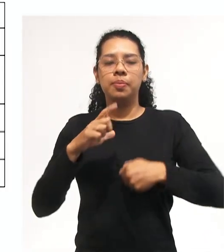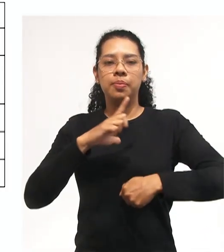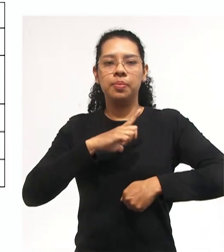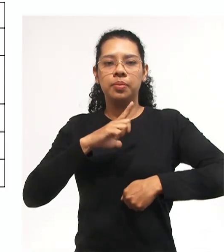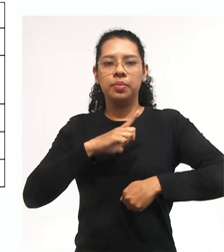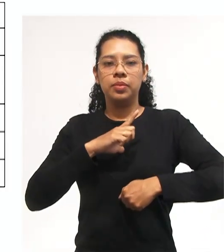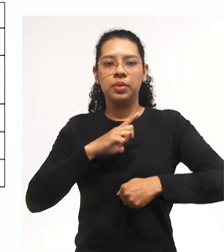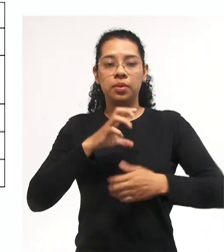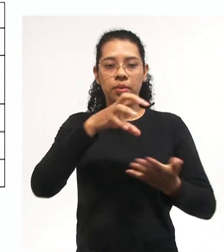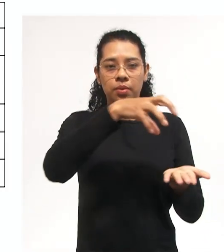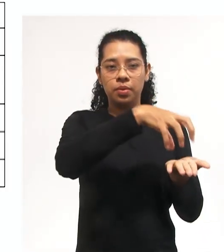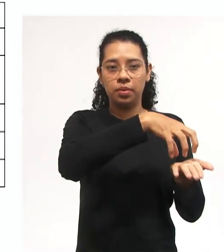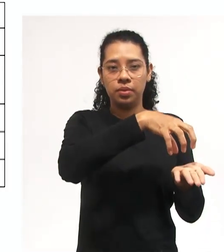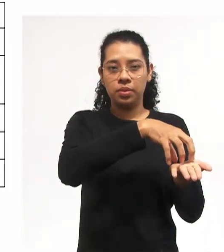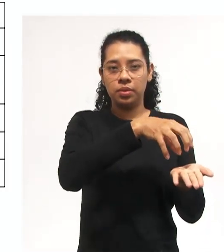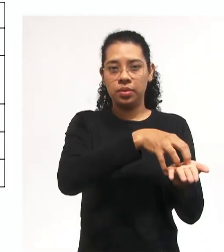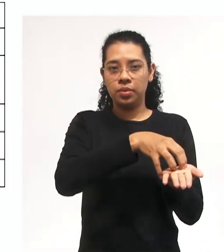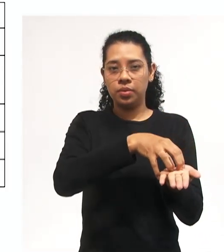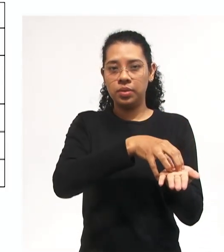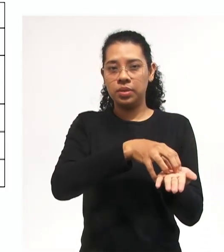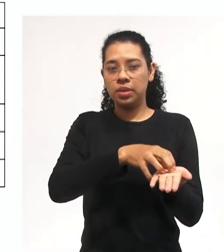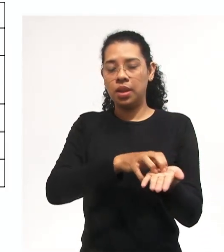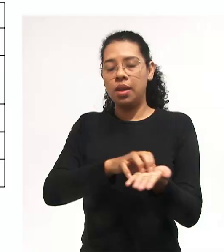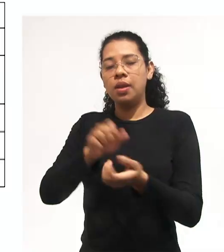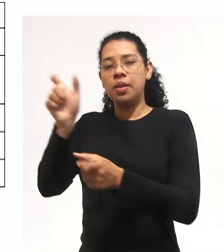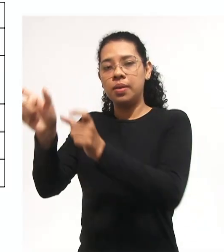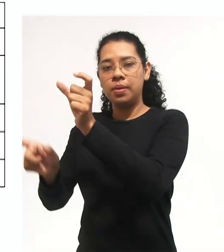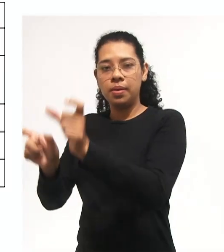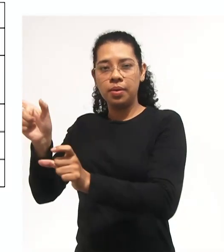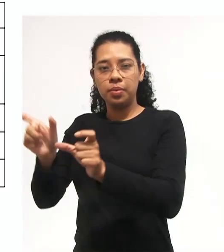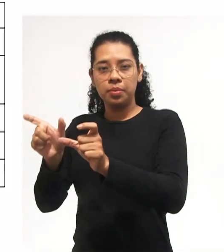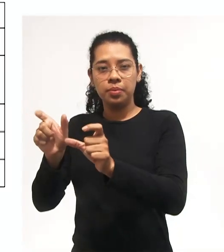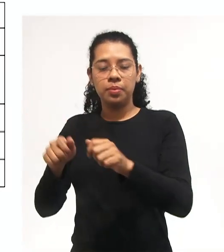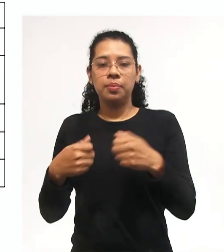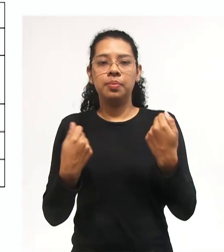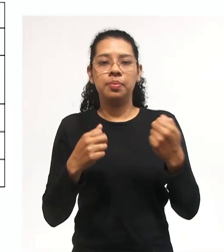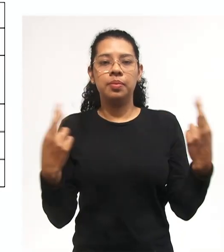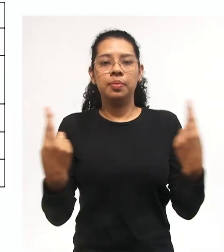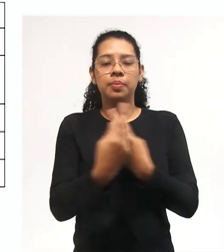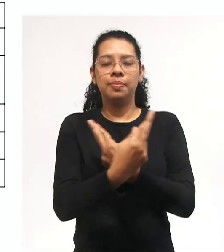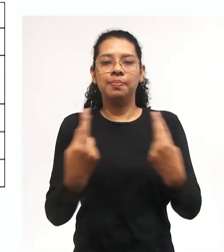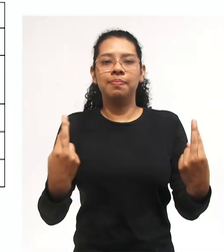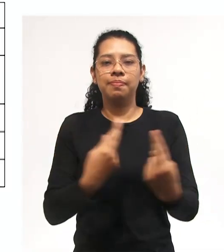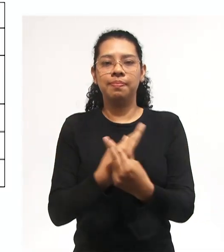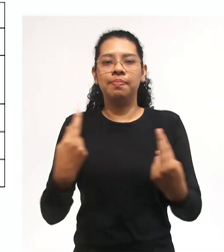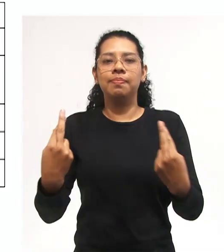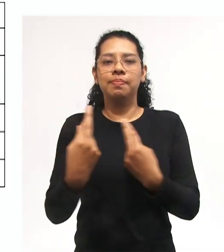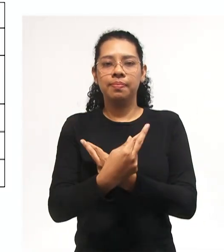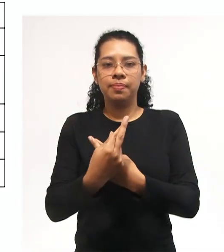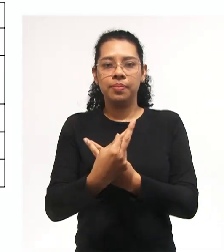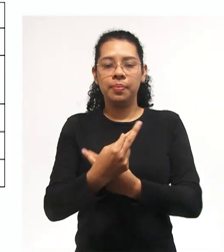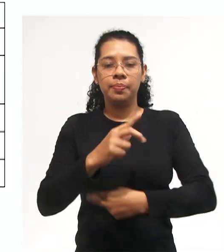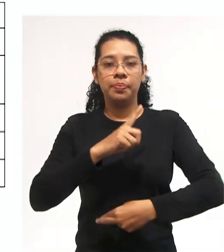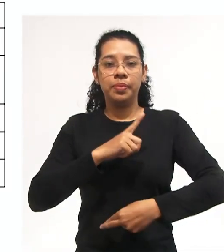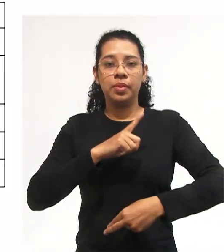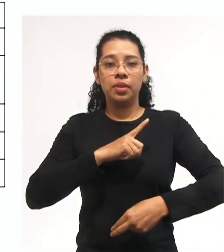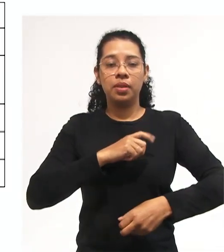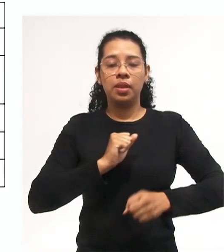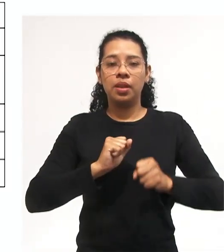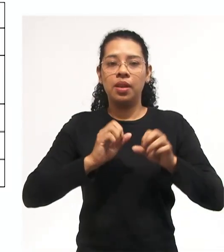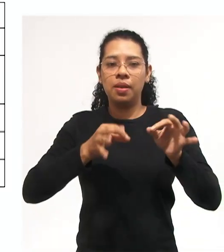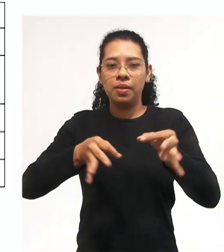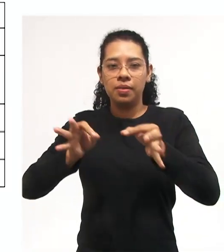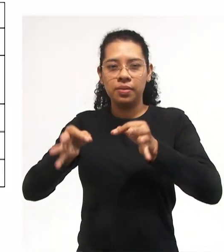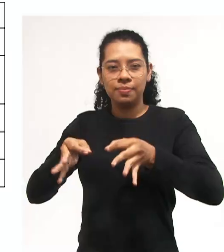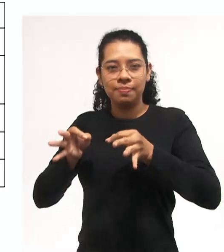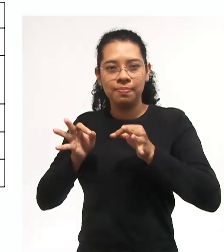pessoas, para que ambas possam realizá-las ao longo do tempo. Realizar o que, gente? A